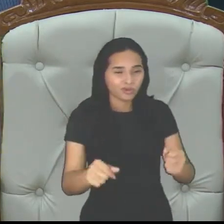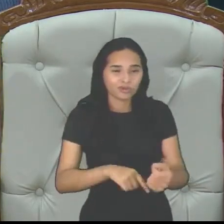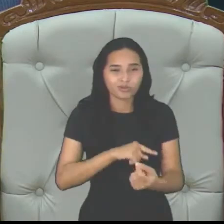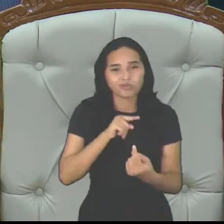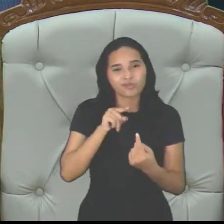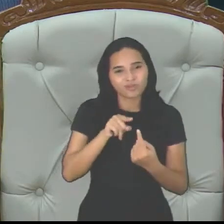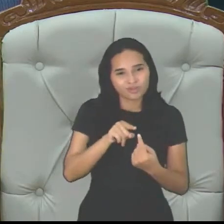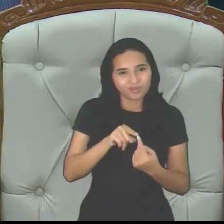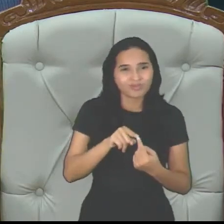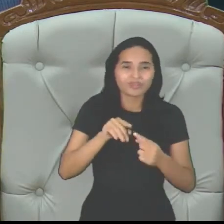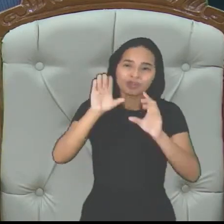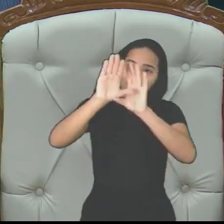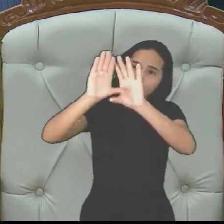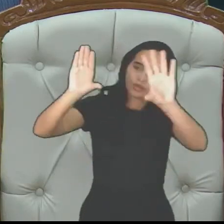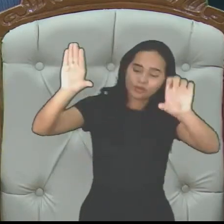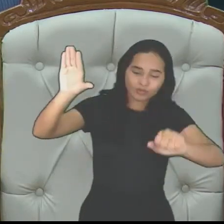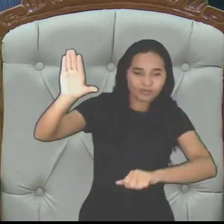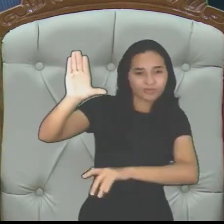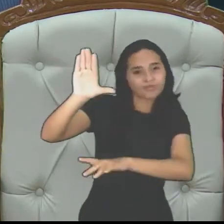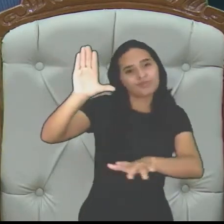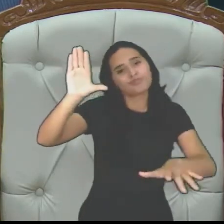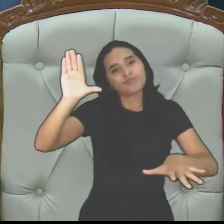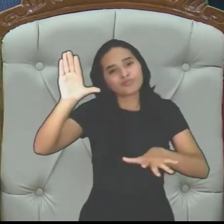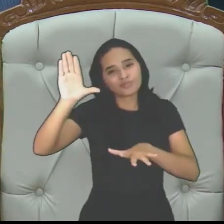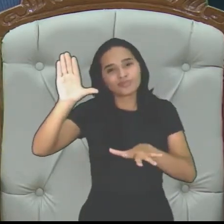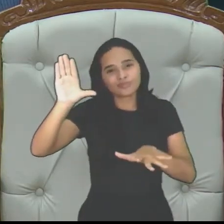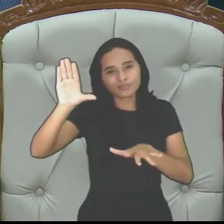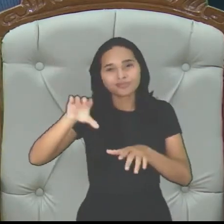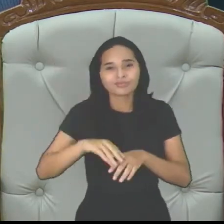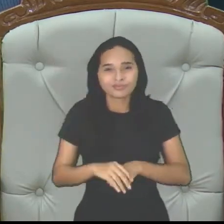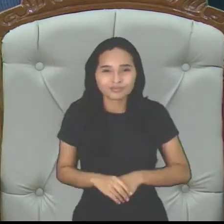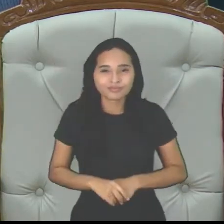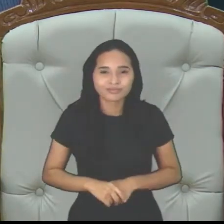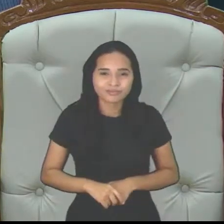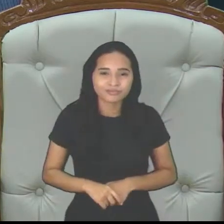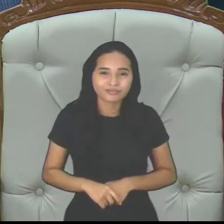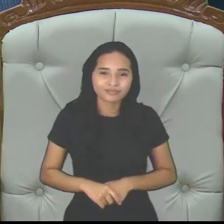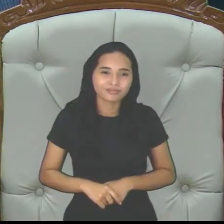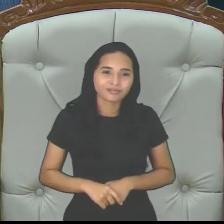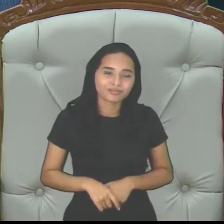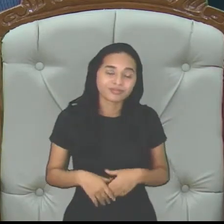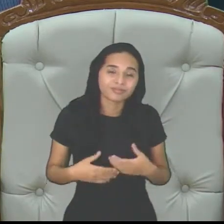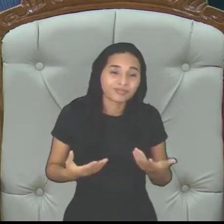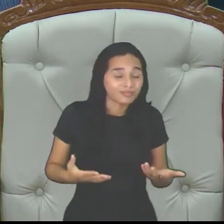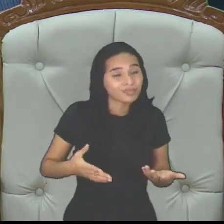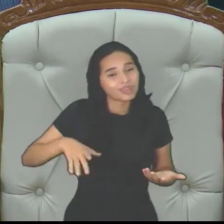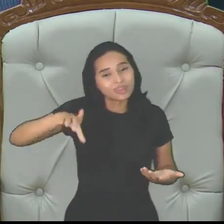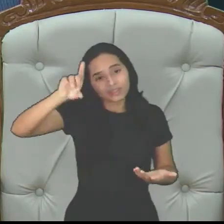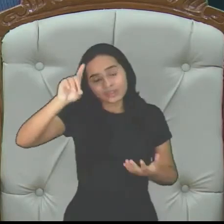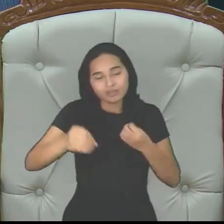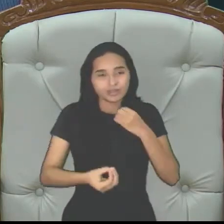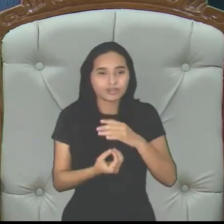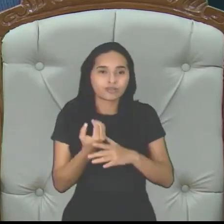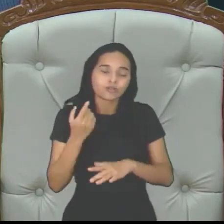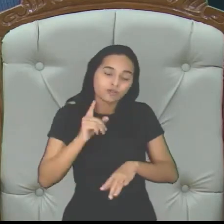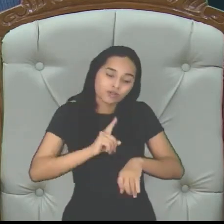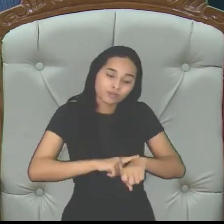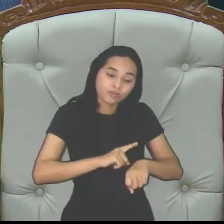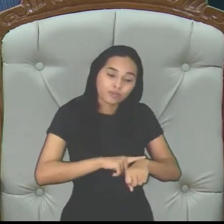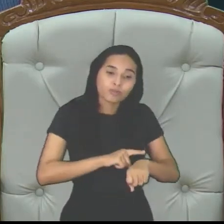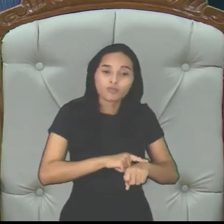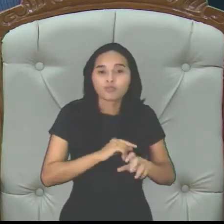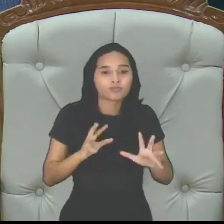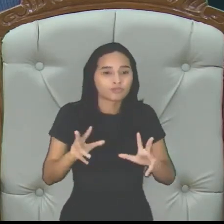propósito debaixo do céu. Então Deus criou tempo para todas as